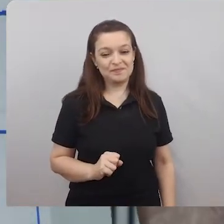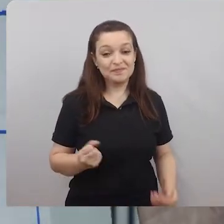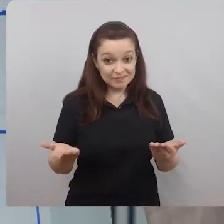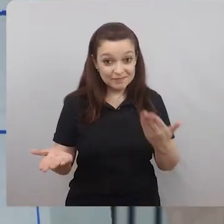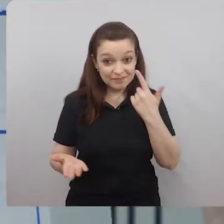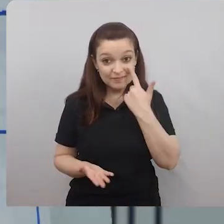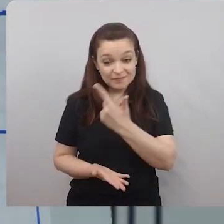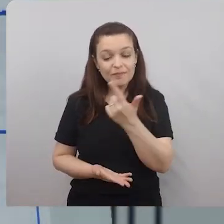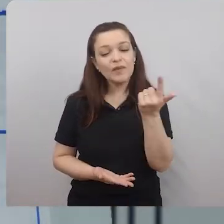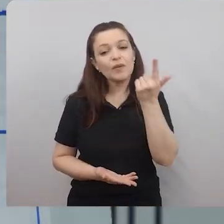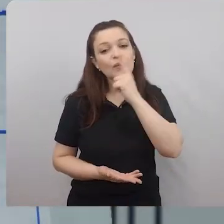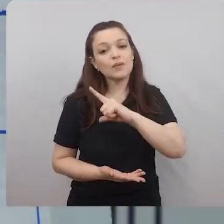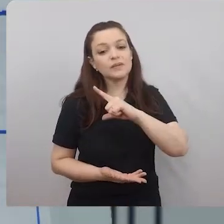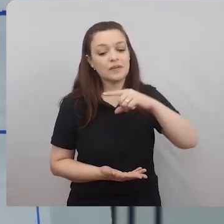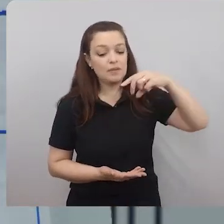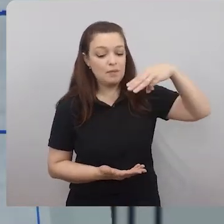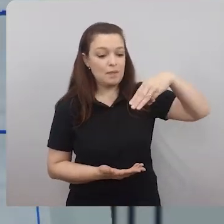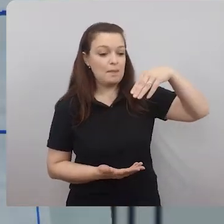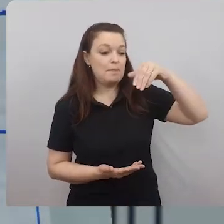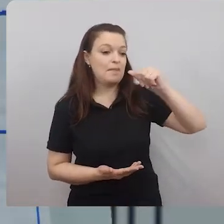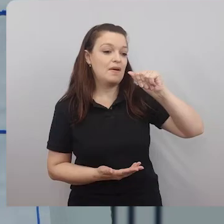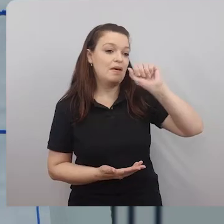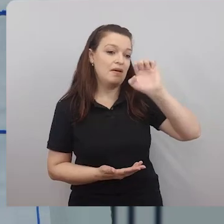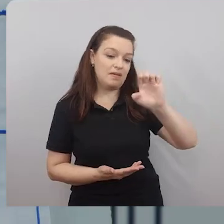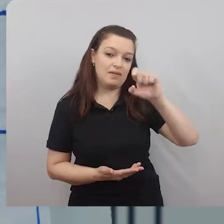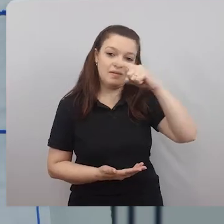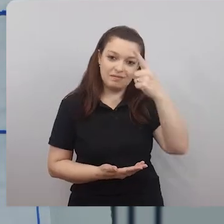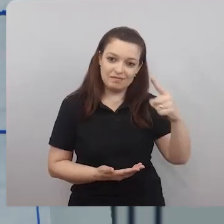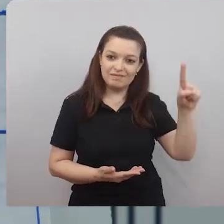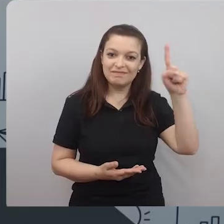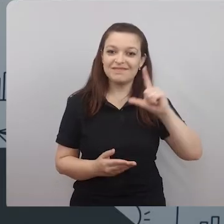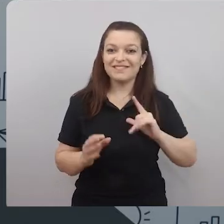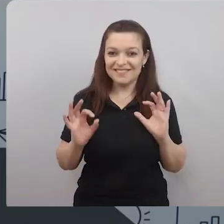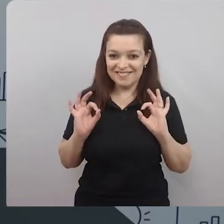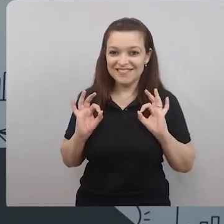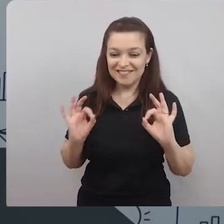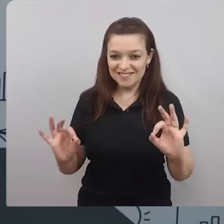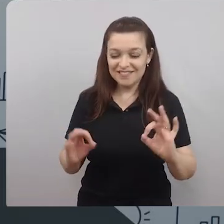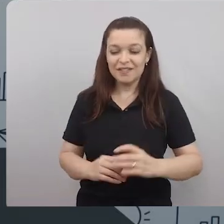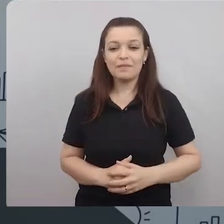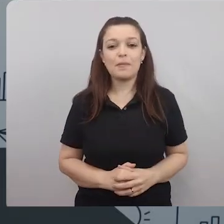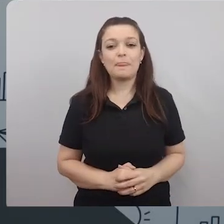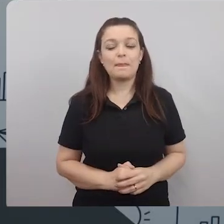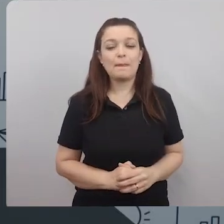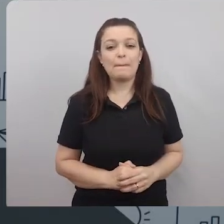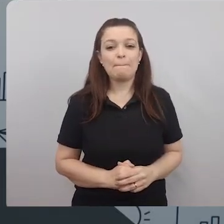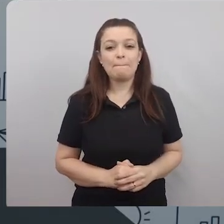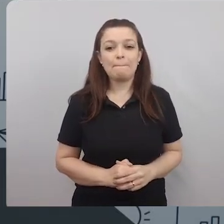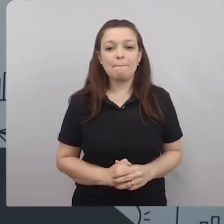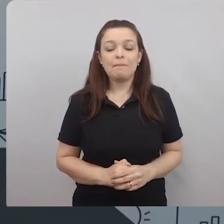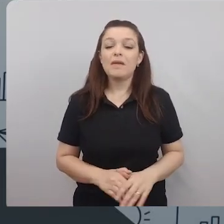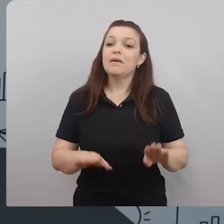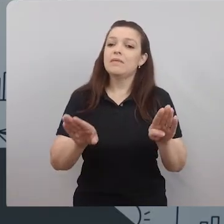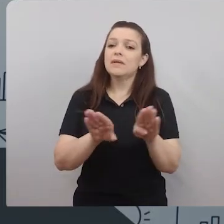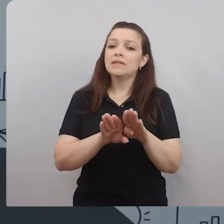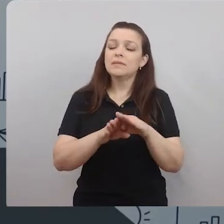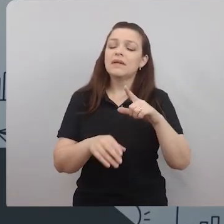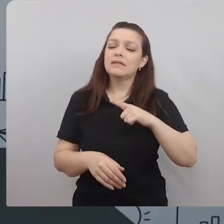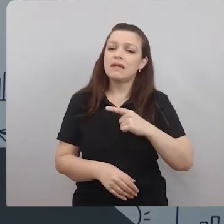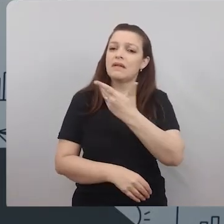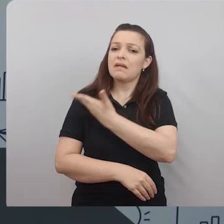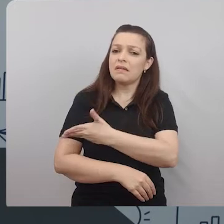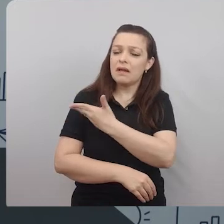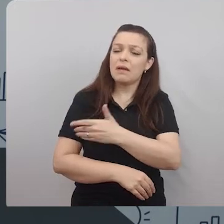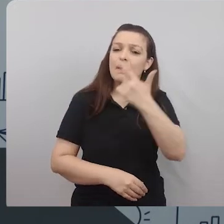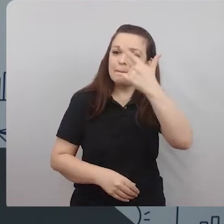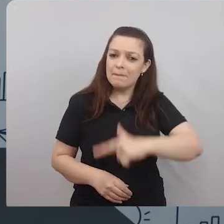aí, nós formamos a palavra mãe. Certo? Mas nós tínhamos mais, nós